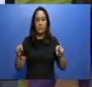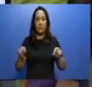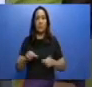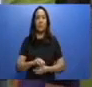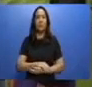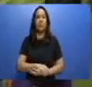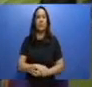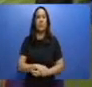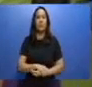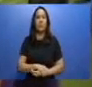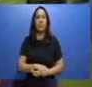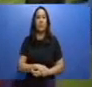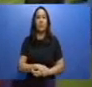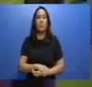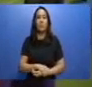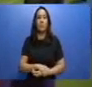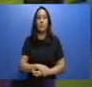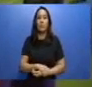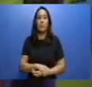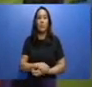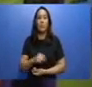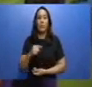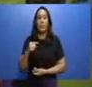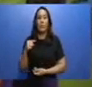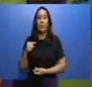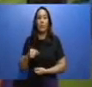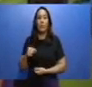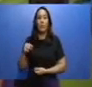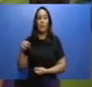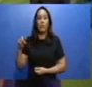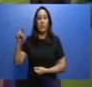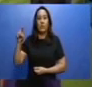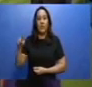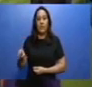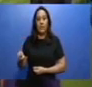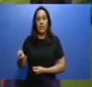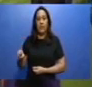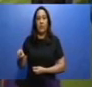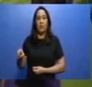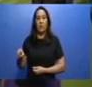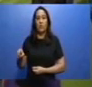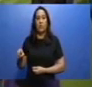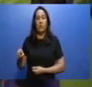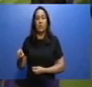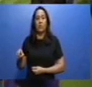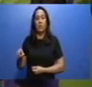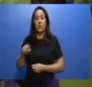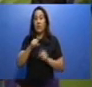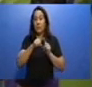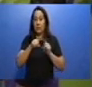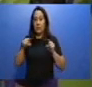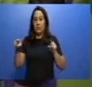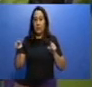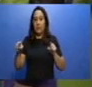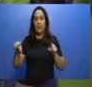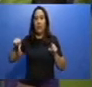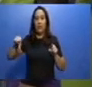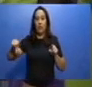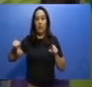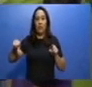Aqui a professora usou, vamos ver quantos pontinhos. 1, 2, 3, 4, 5, 6, 7, 8,